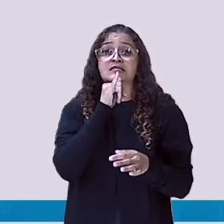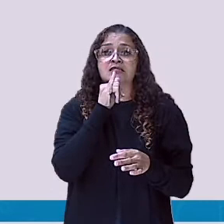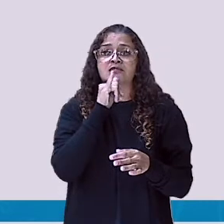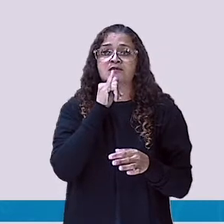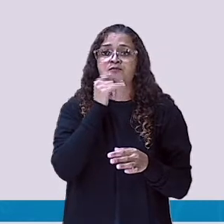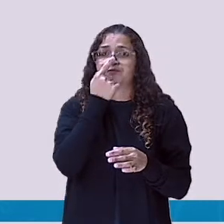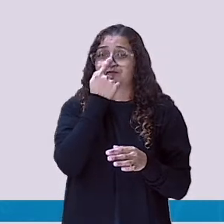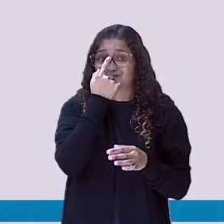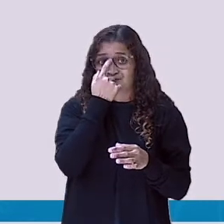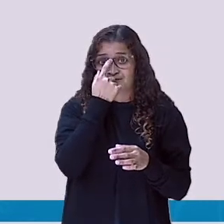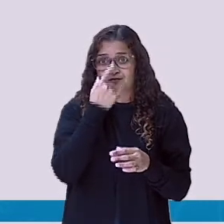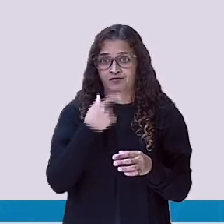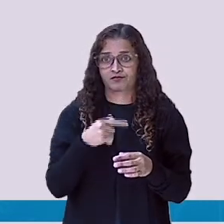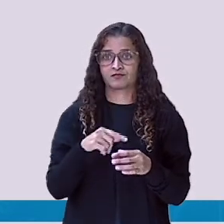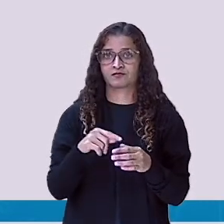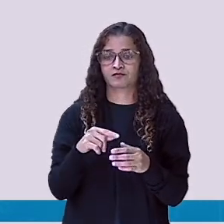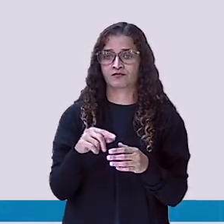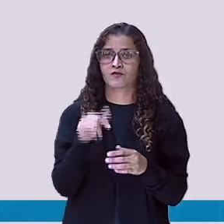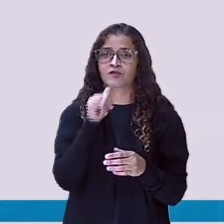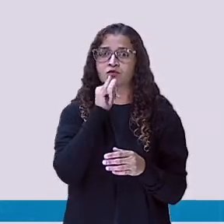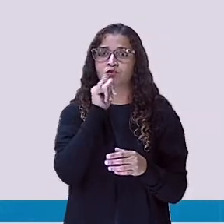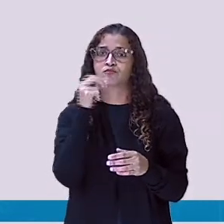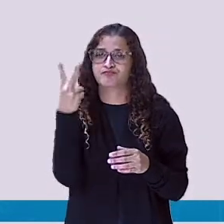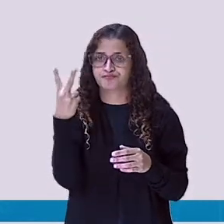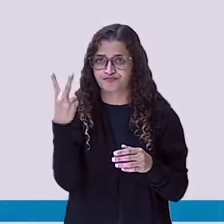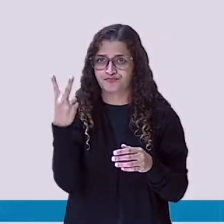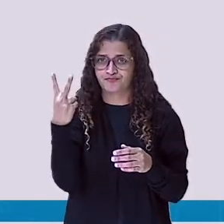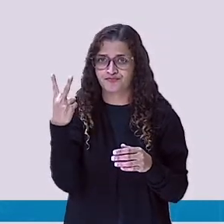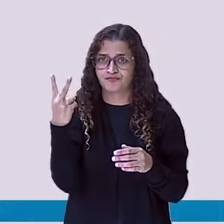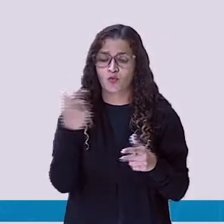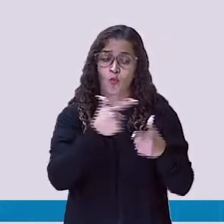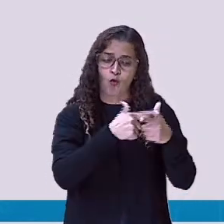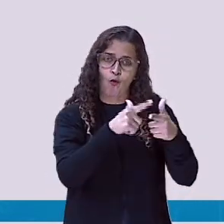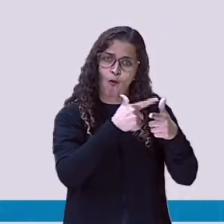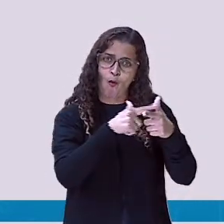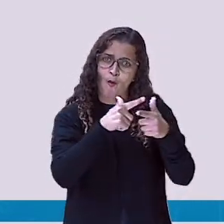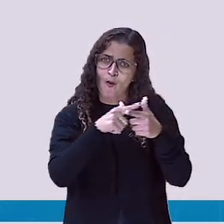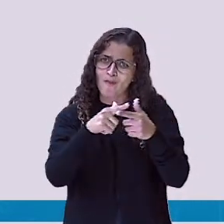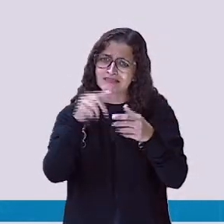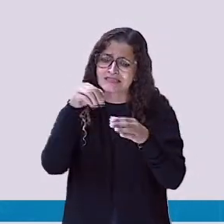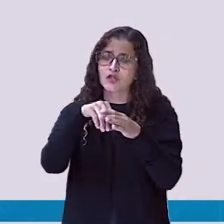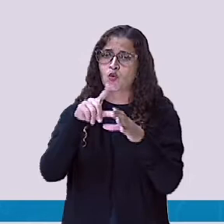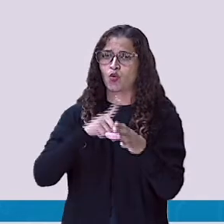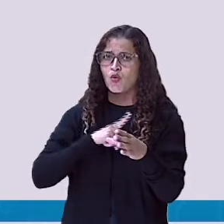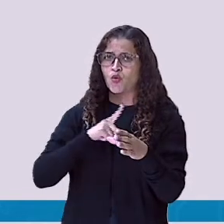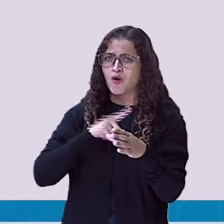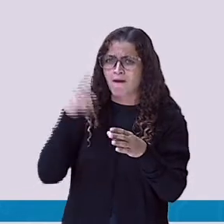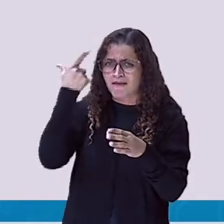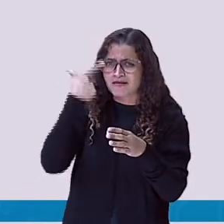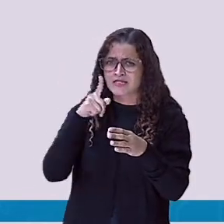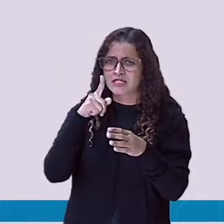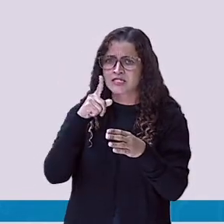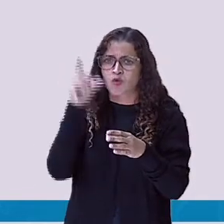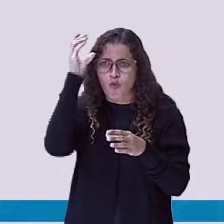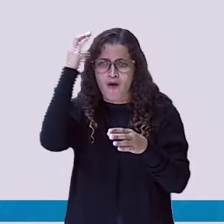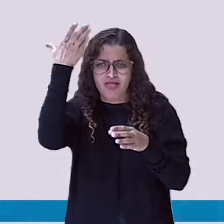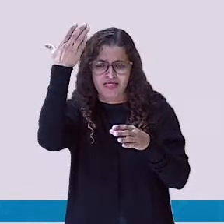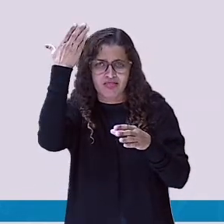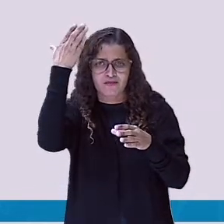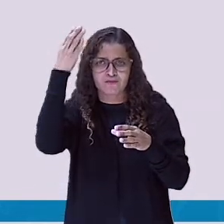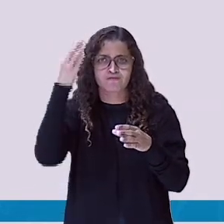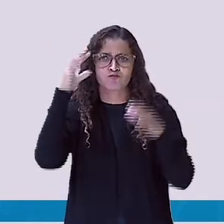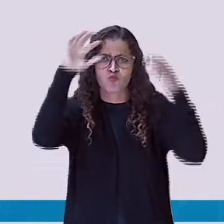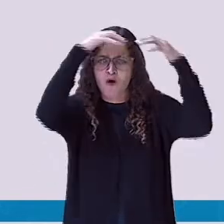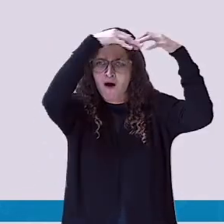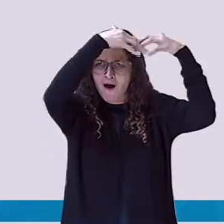Nós vamos aqui para 2 pequenos exemplos dados em problemas, para que você consiga resolver.